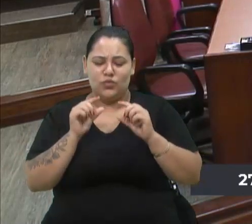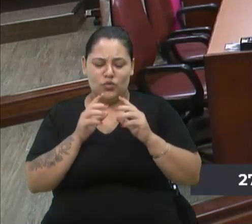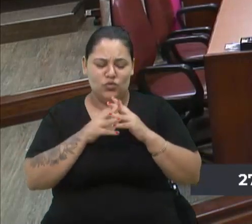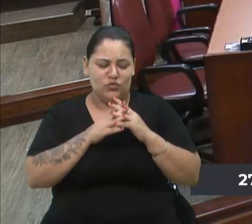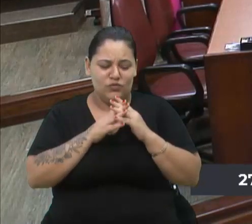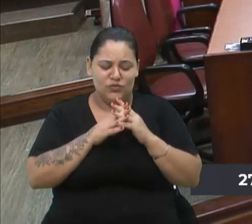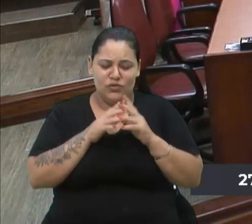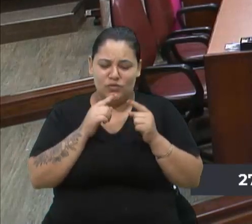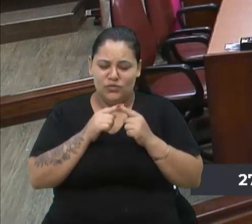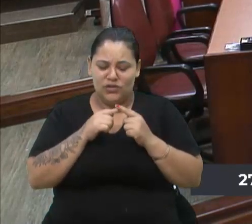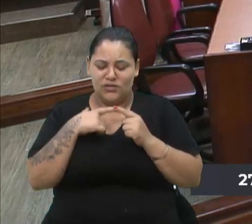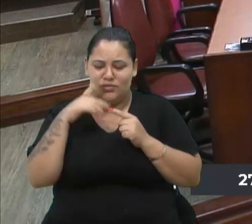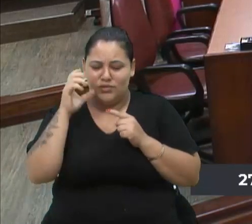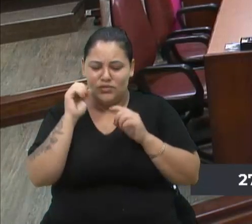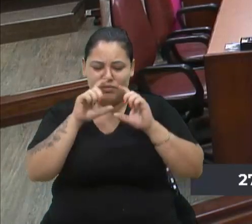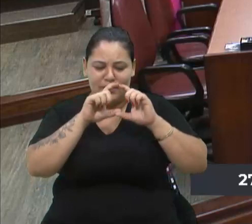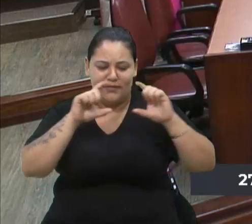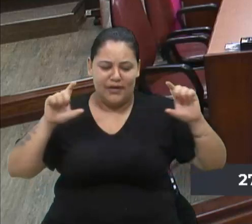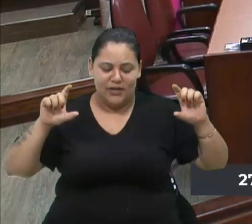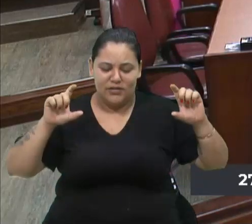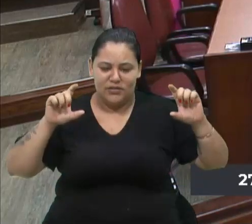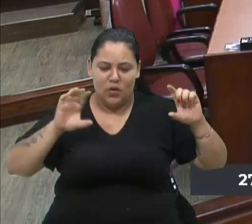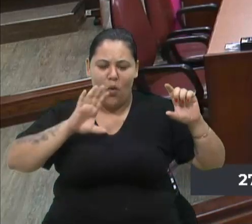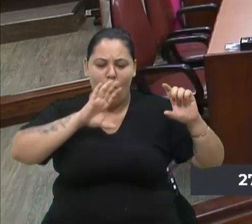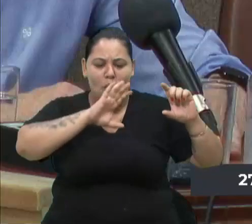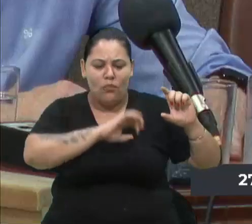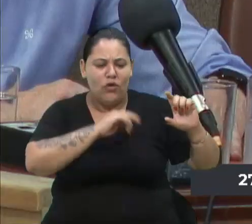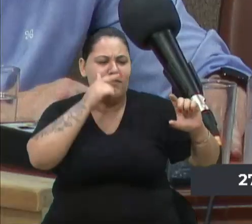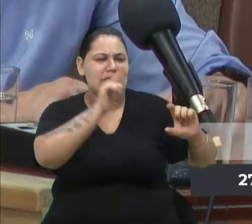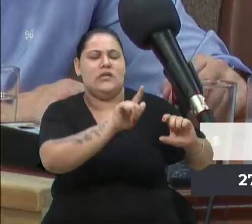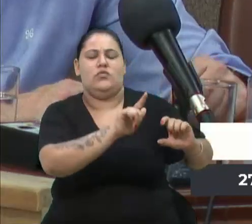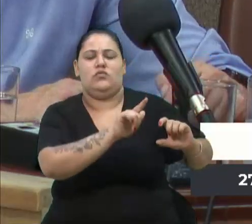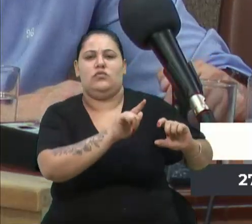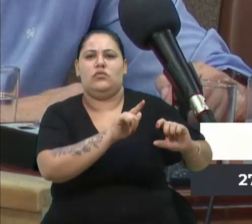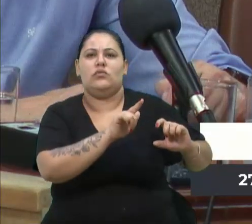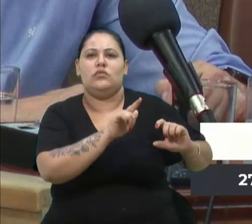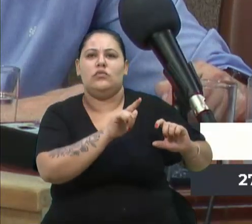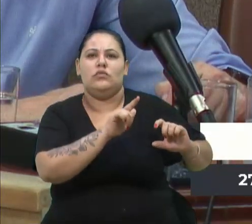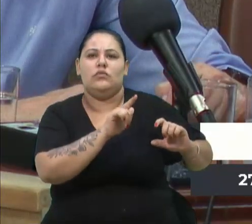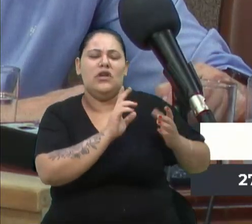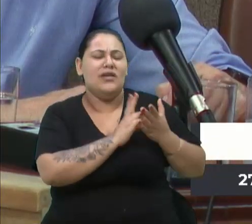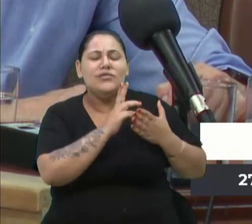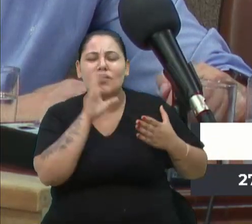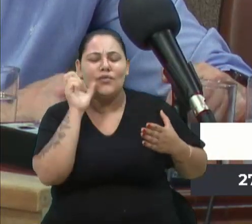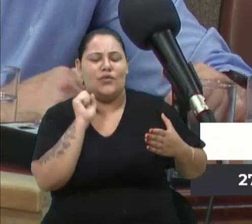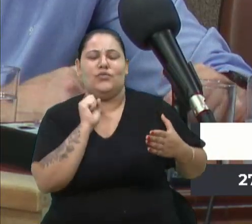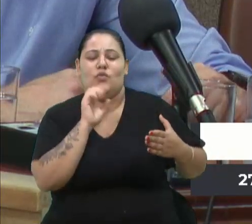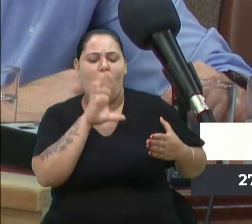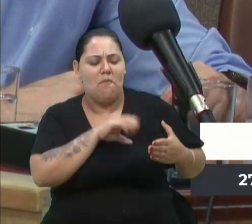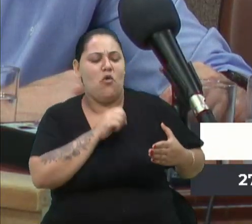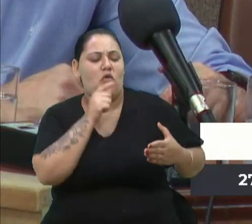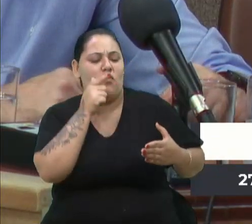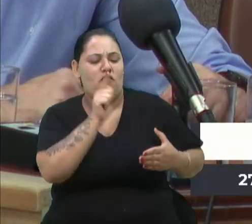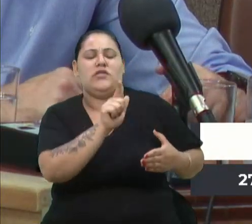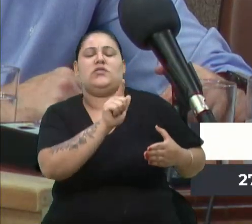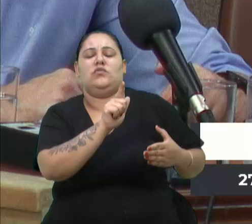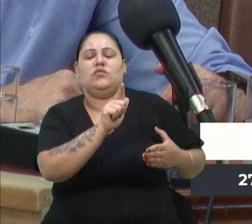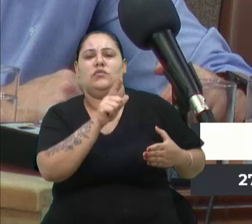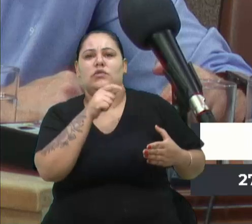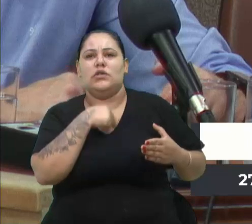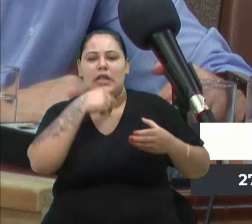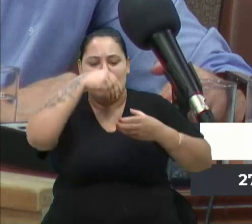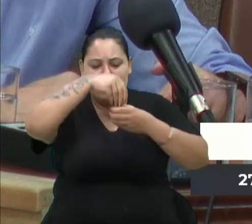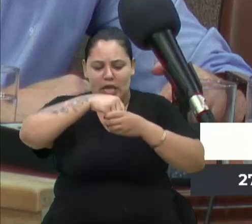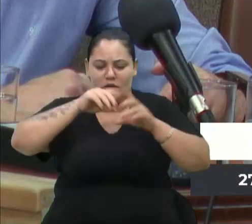venceu. Seguido eu escuto o amor venceu. E dentro do seu assunto,